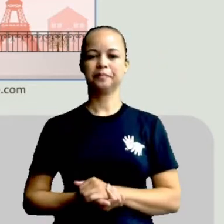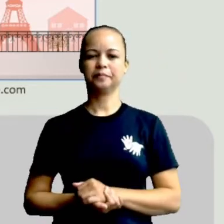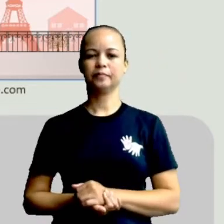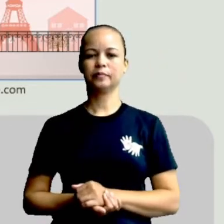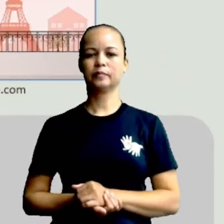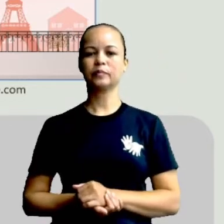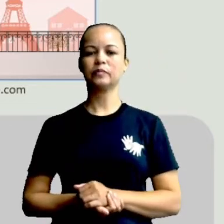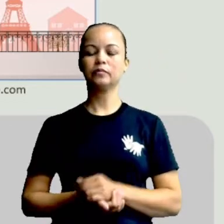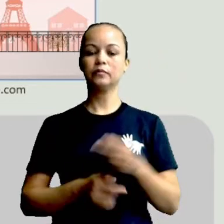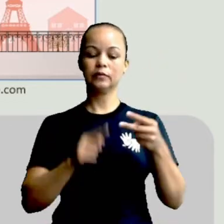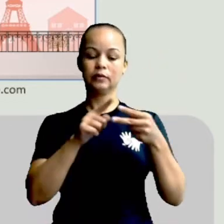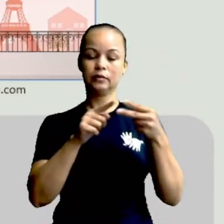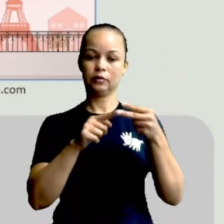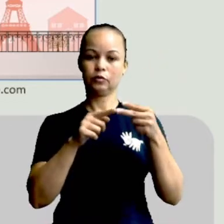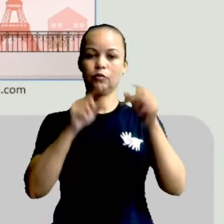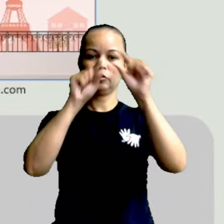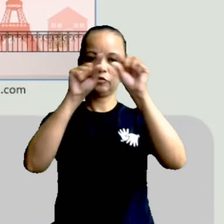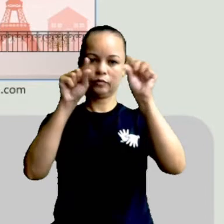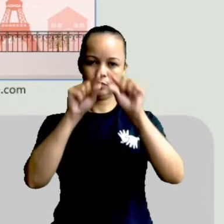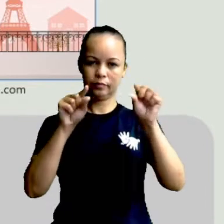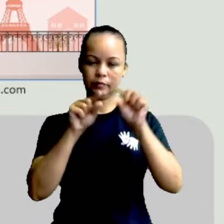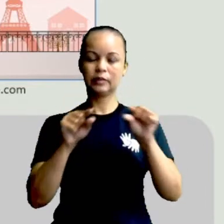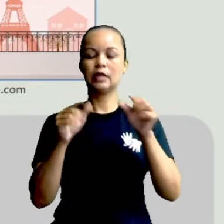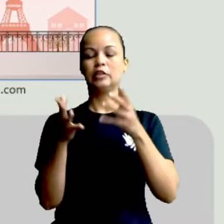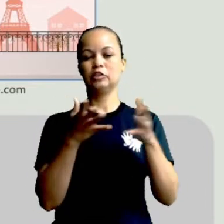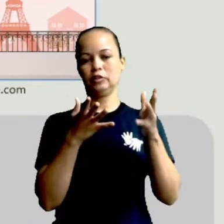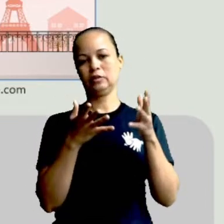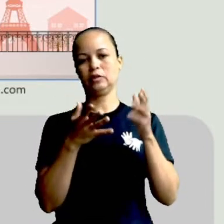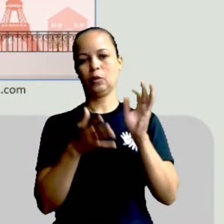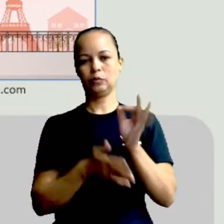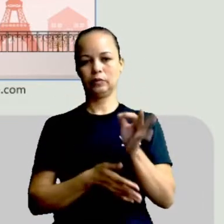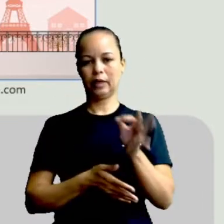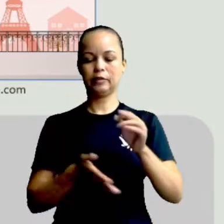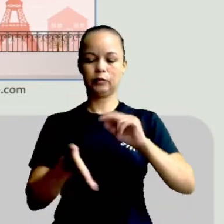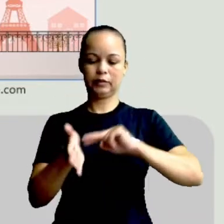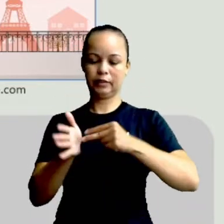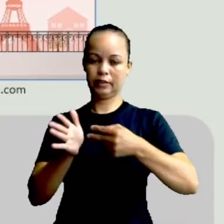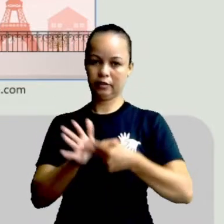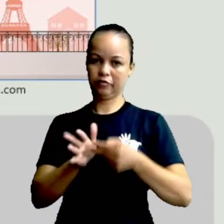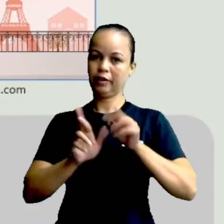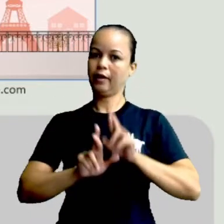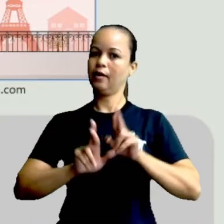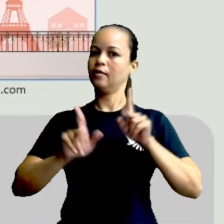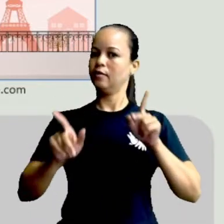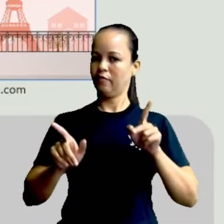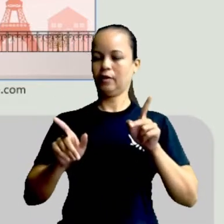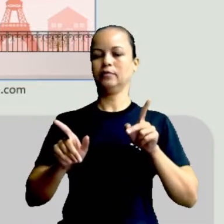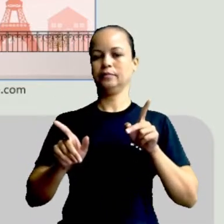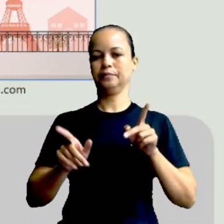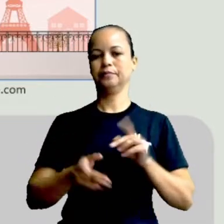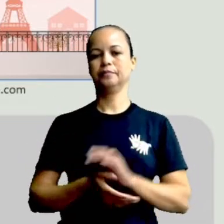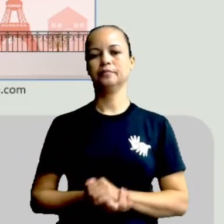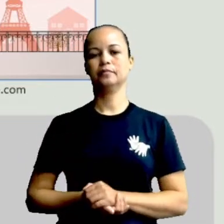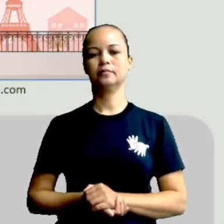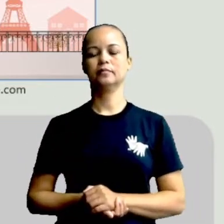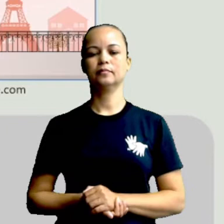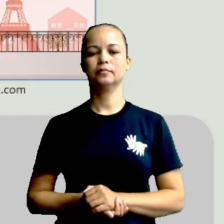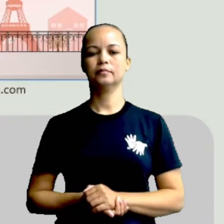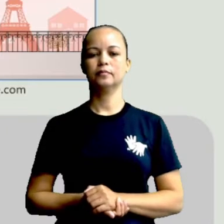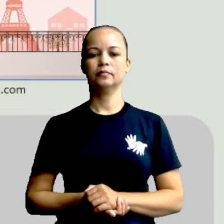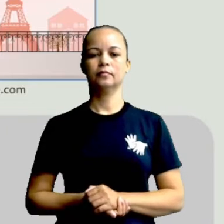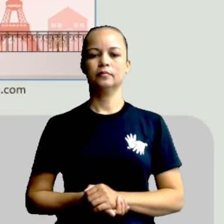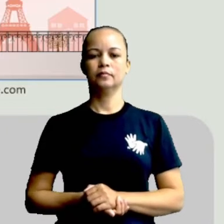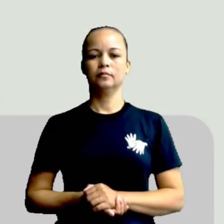Francesa Então as duas frases estão corretas só que significam coisas totalmente diferente